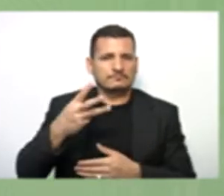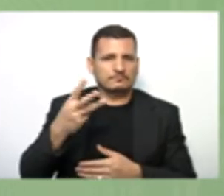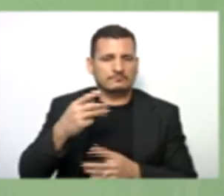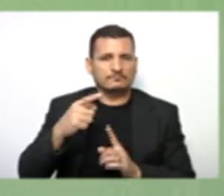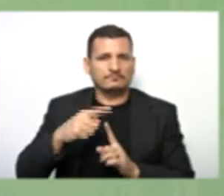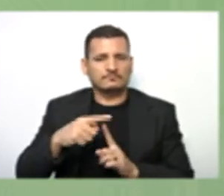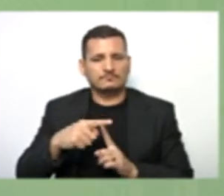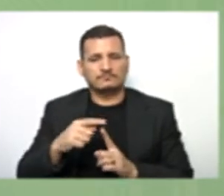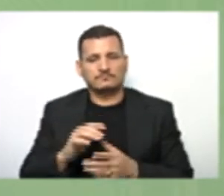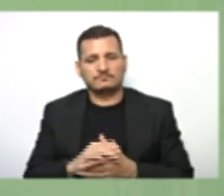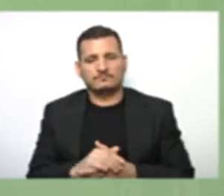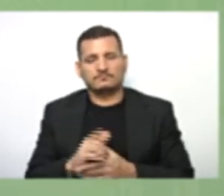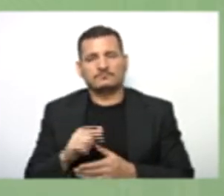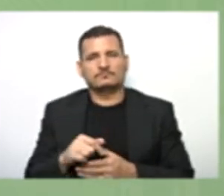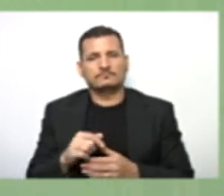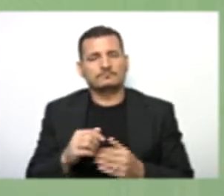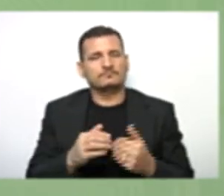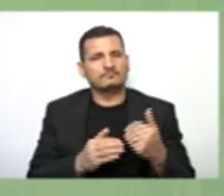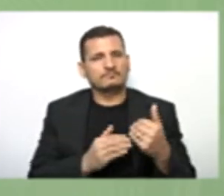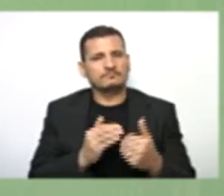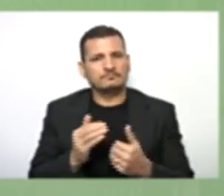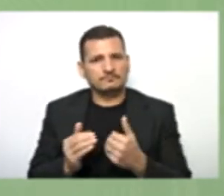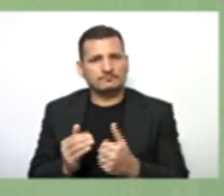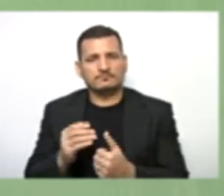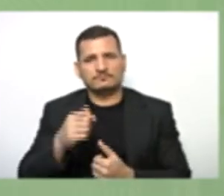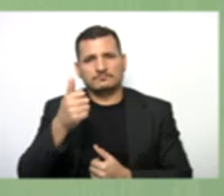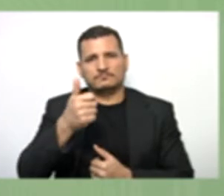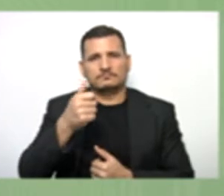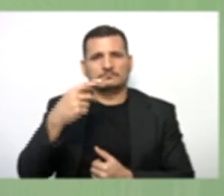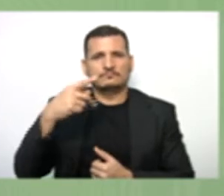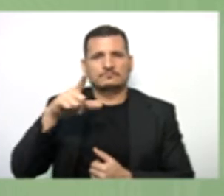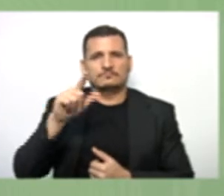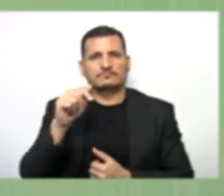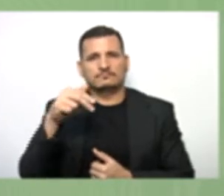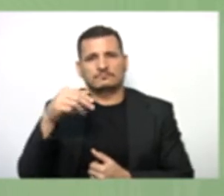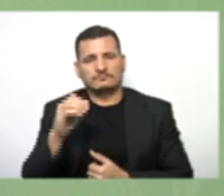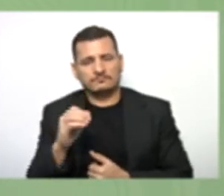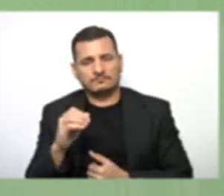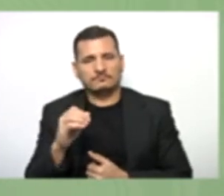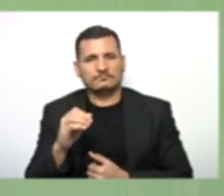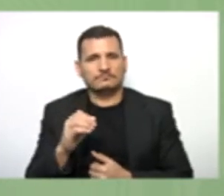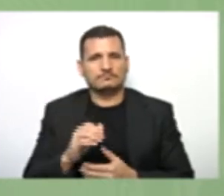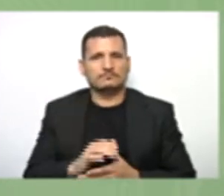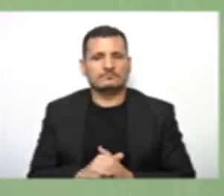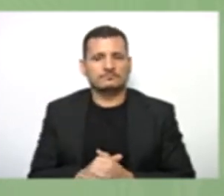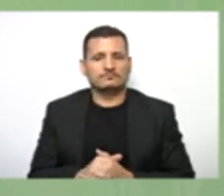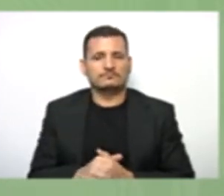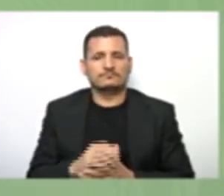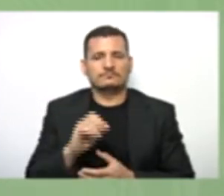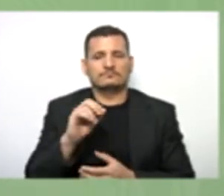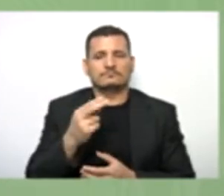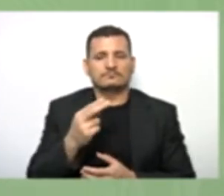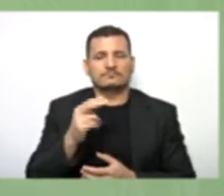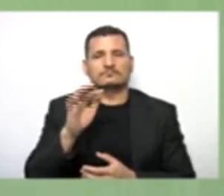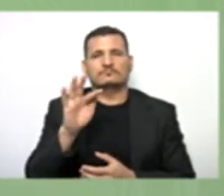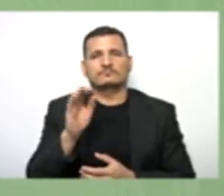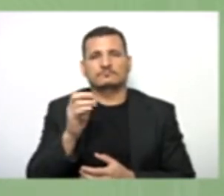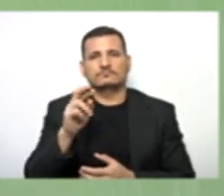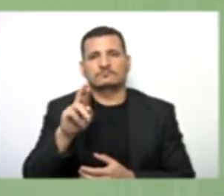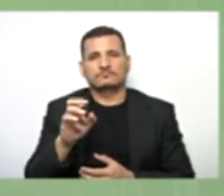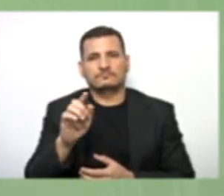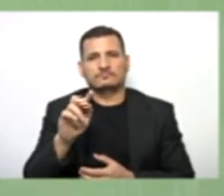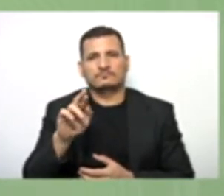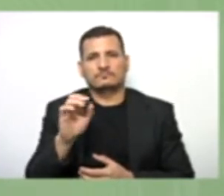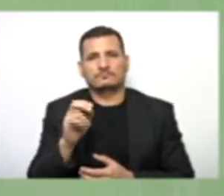os processos de primeiro plano. Ou também, como a gente falou anteriormente, foreground. O processo